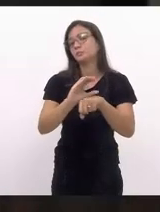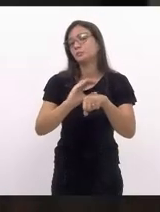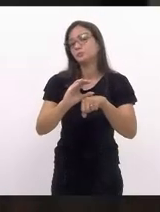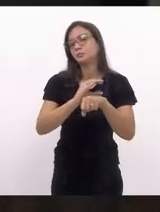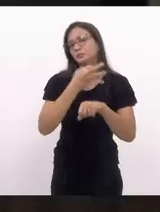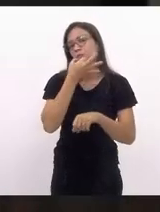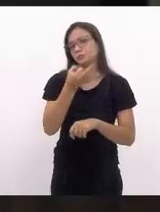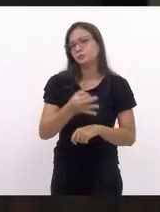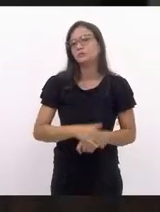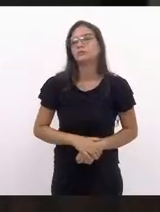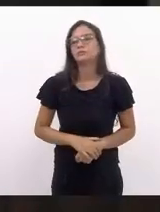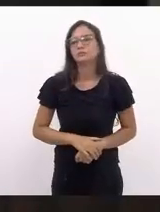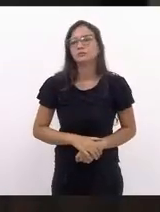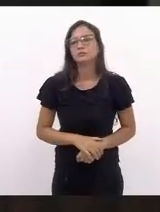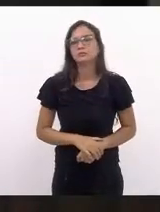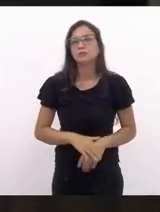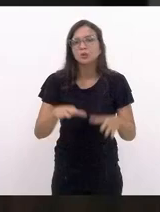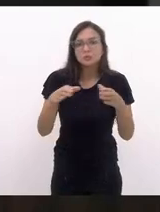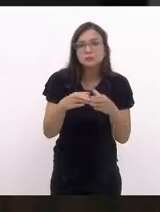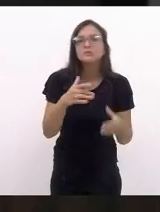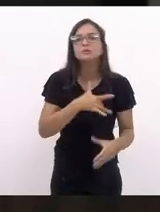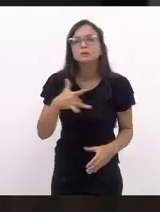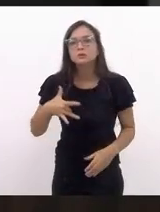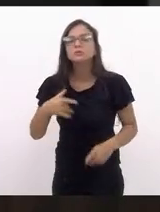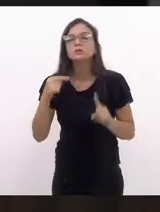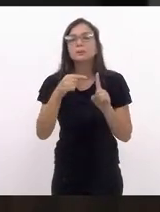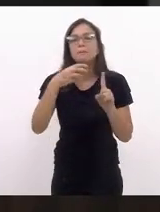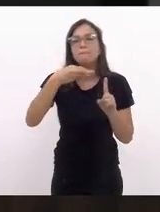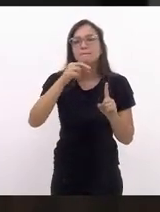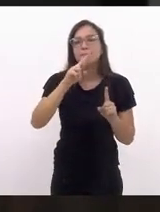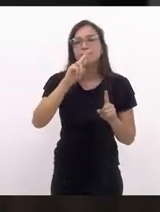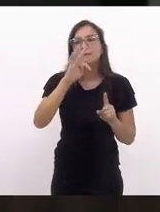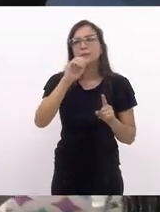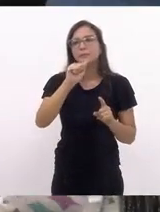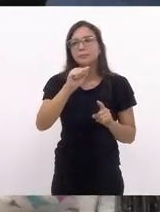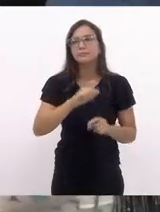da cabeça de saúde deputada Martha Rocha